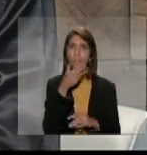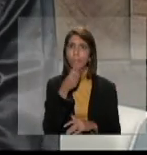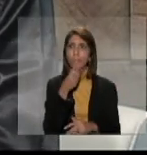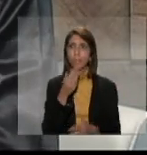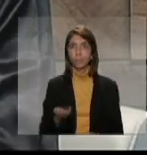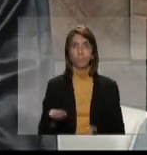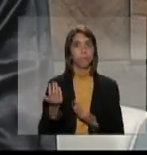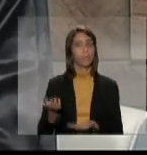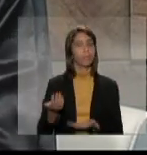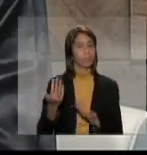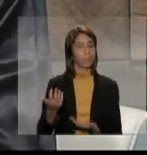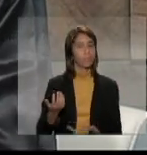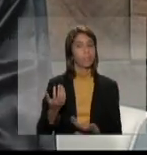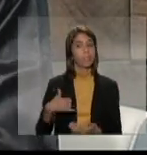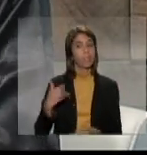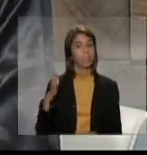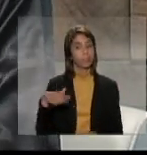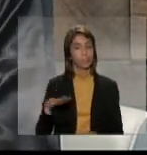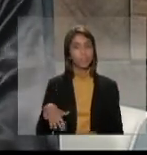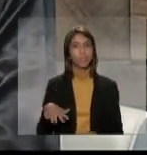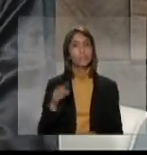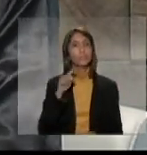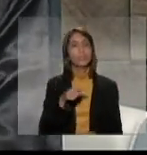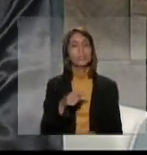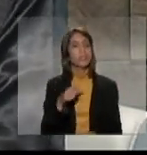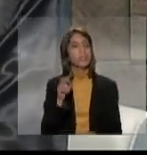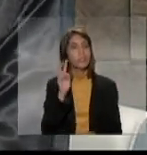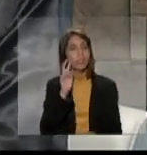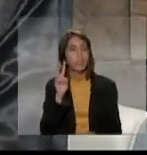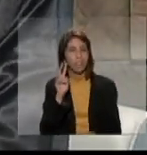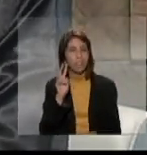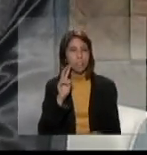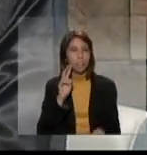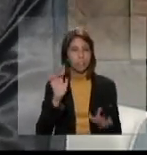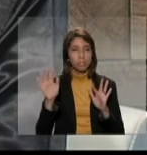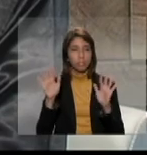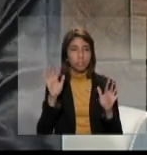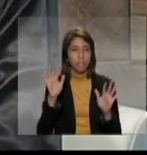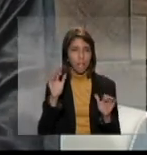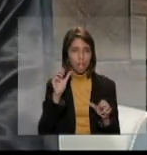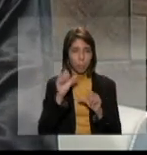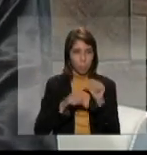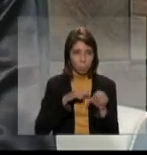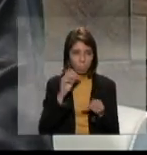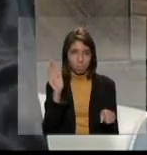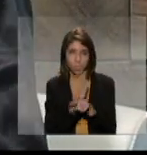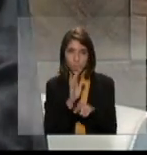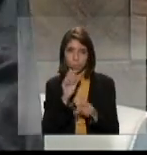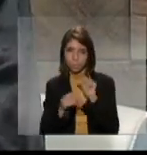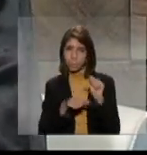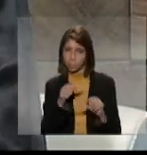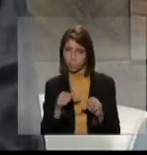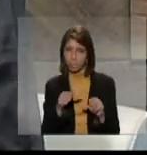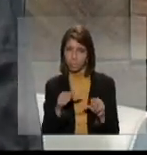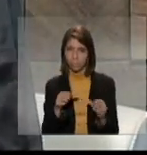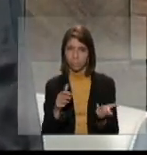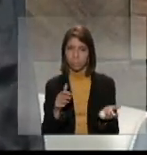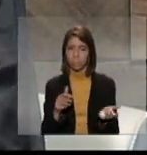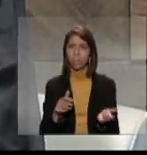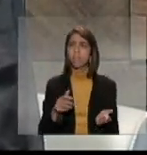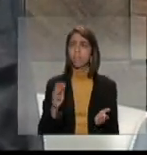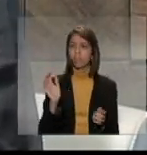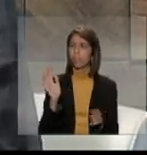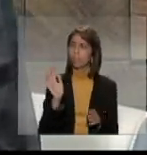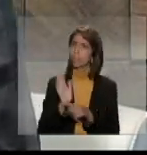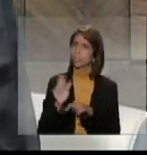cara muito mais jovem do que ela né é como você vê essa questão em sua muda de fato ajuda a mudar muda não ajuda a